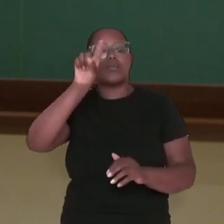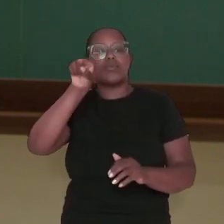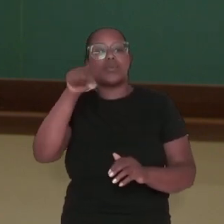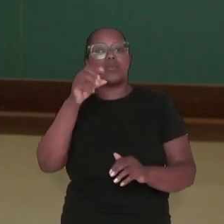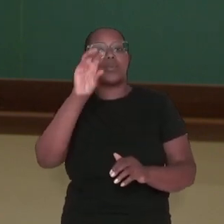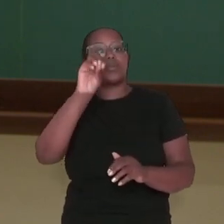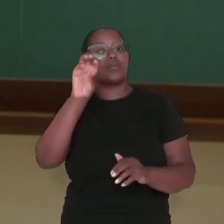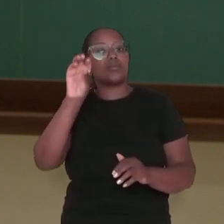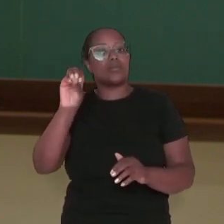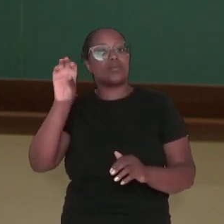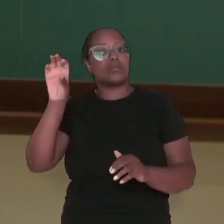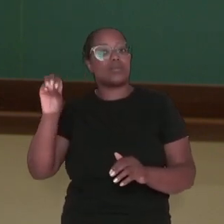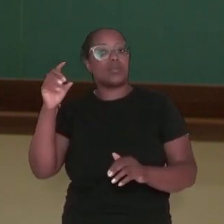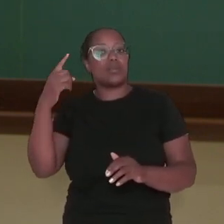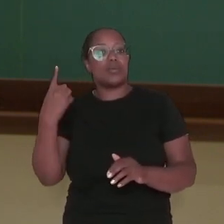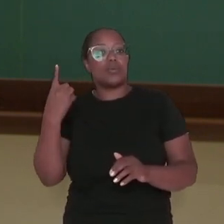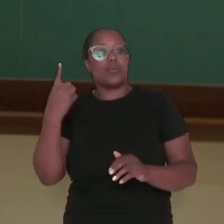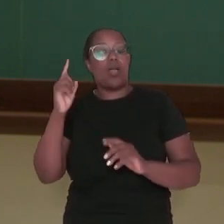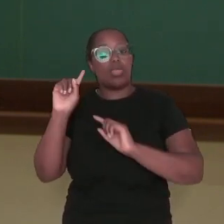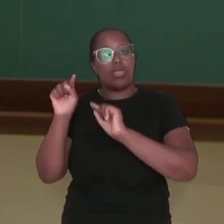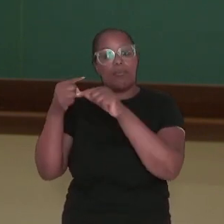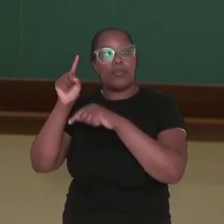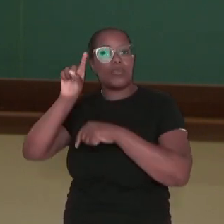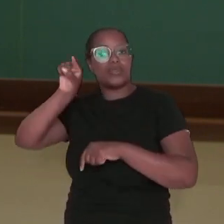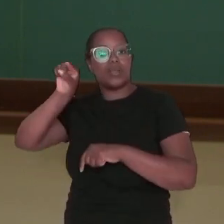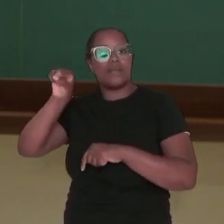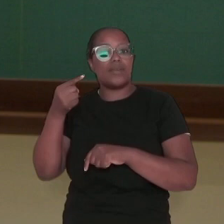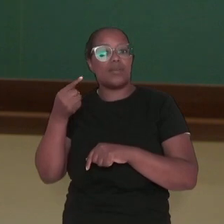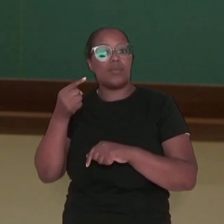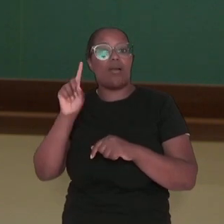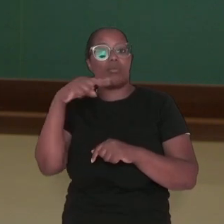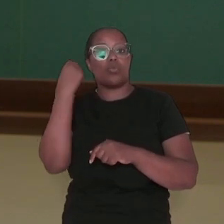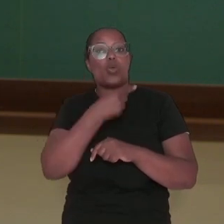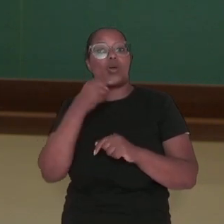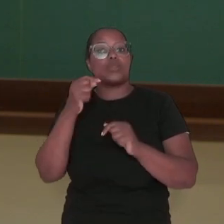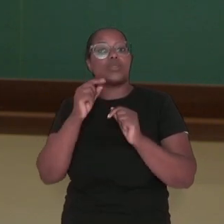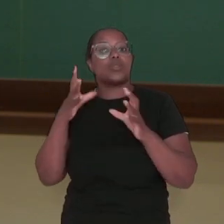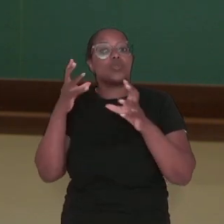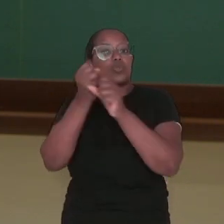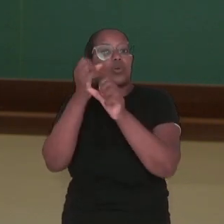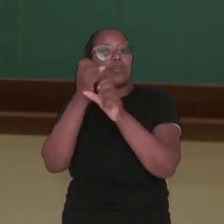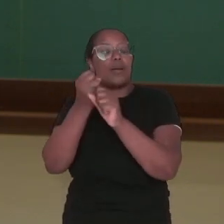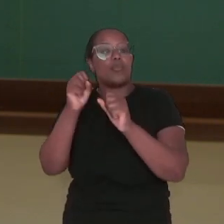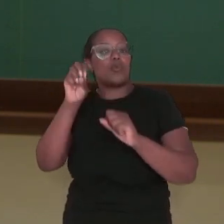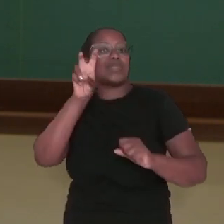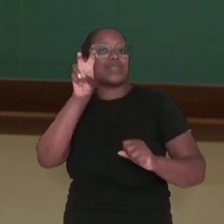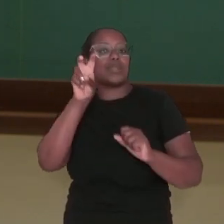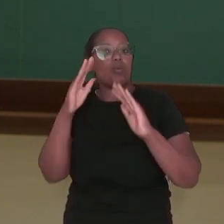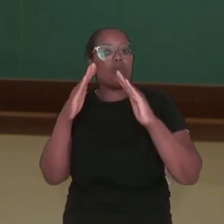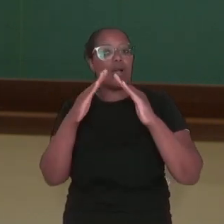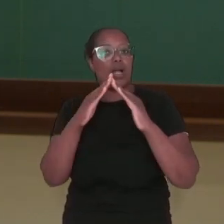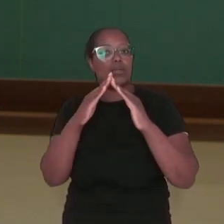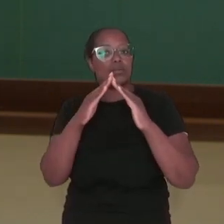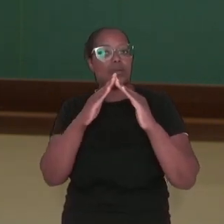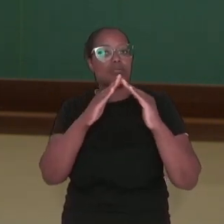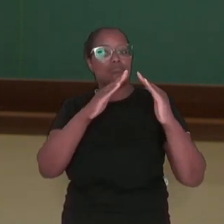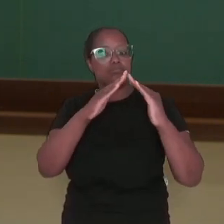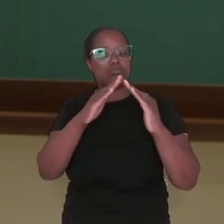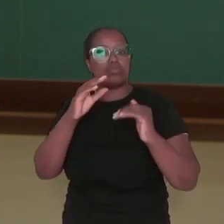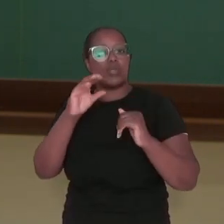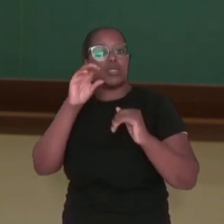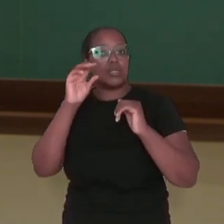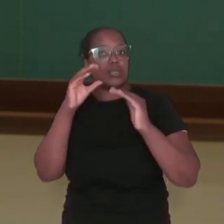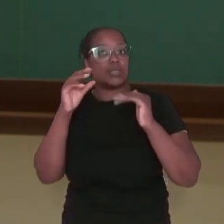0,0001. Após a vírgula, nós contamos 5 casas, certo? É isso que indica o menos 5. Contamos